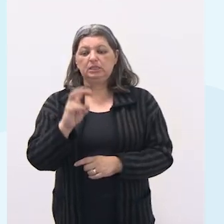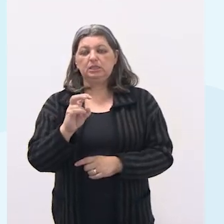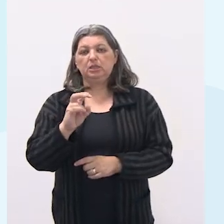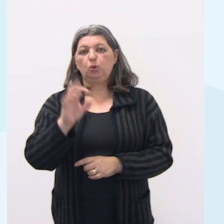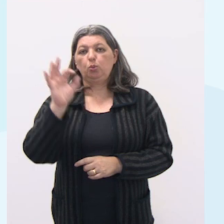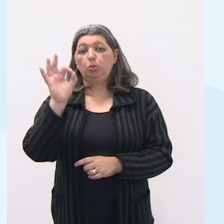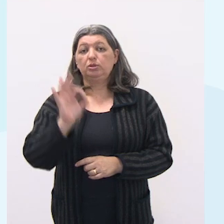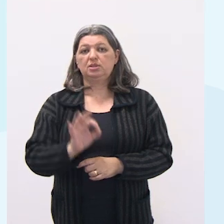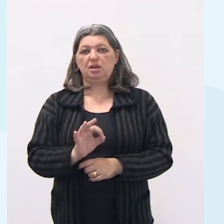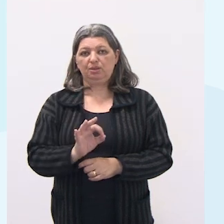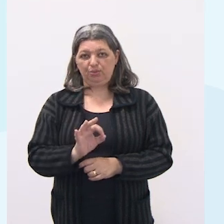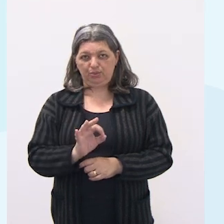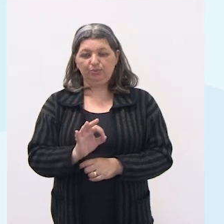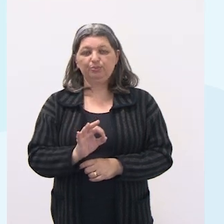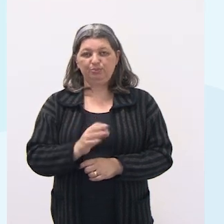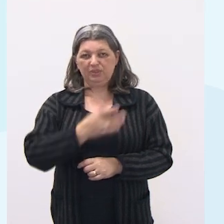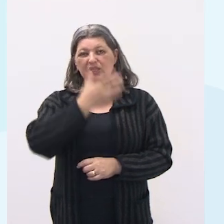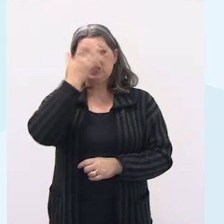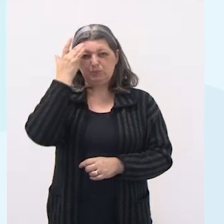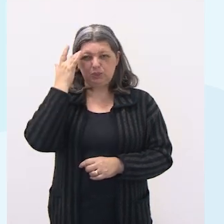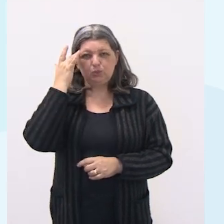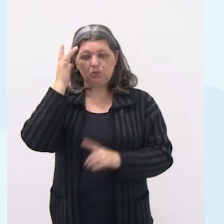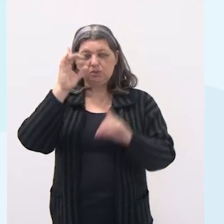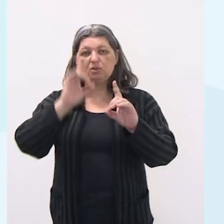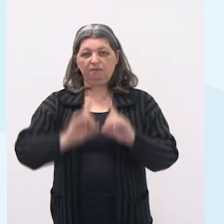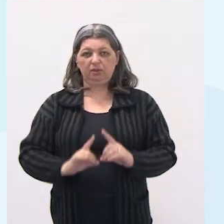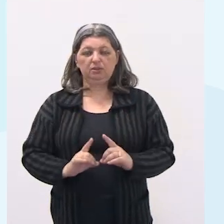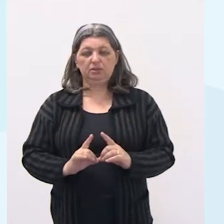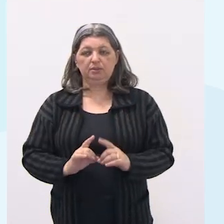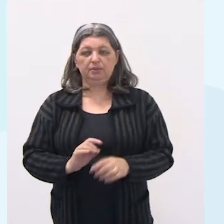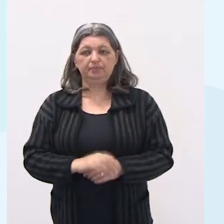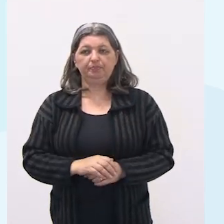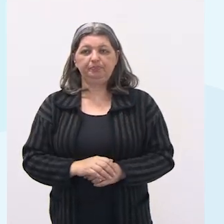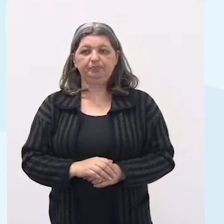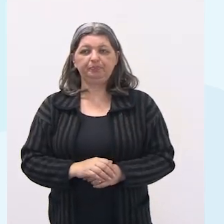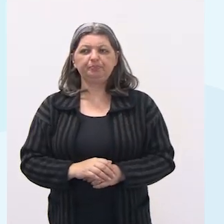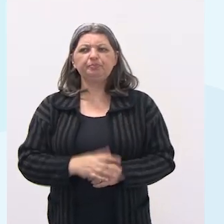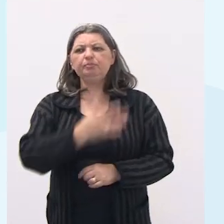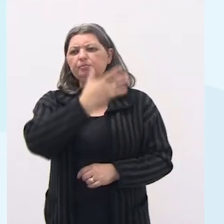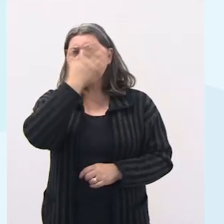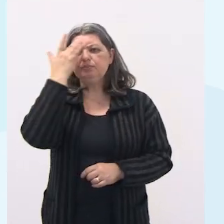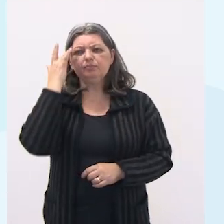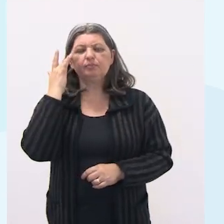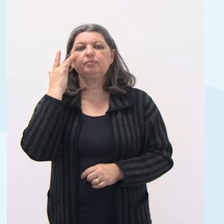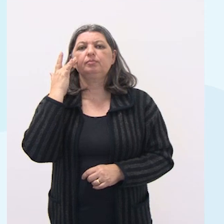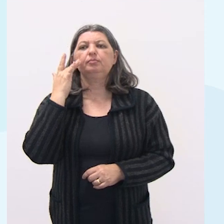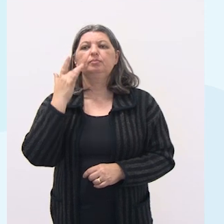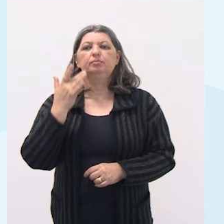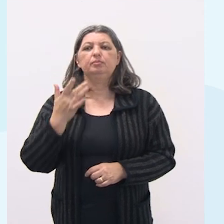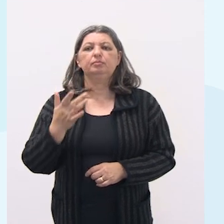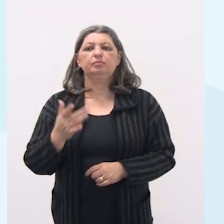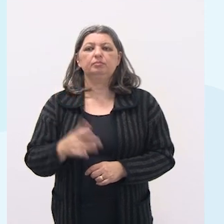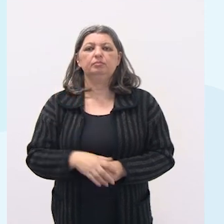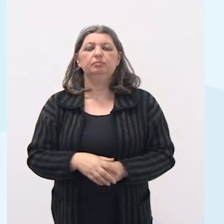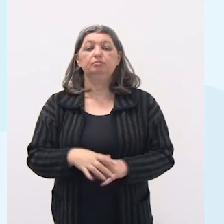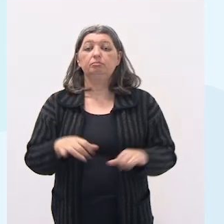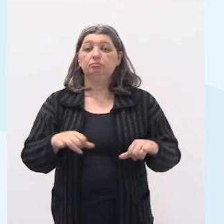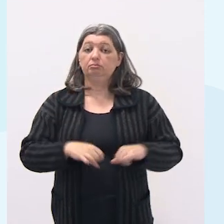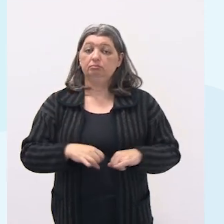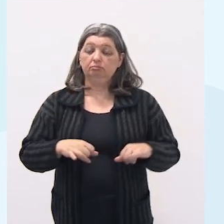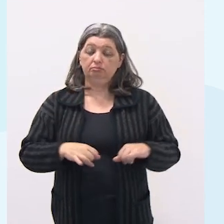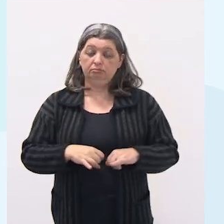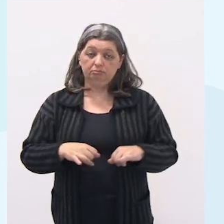25% das pessoas com deficiência, são pessoas que vieram para essa situação